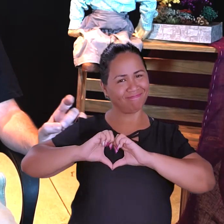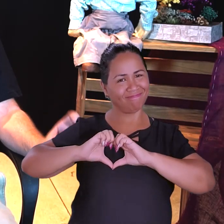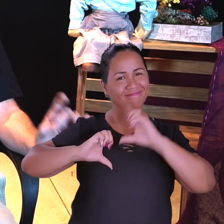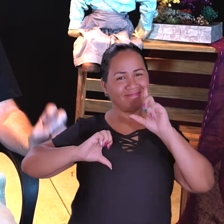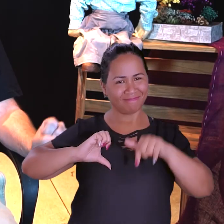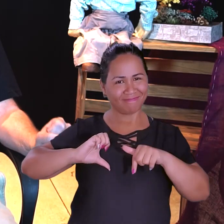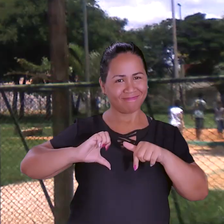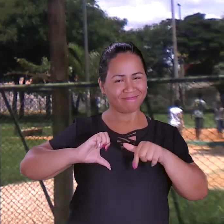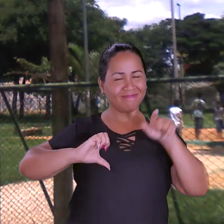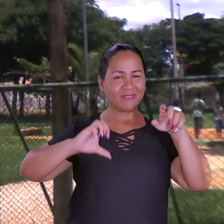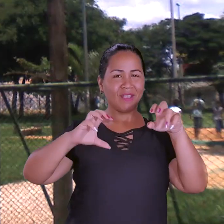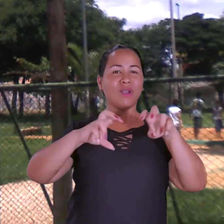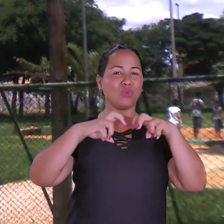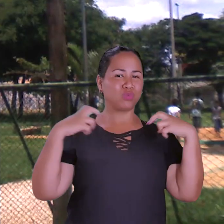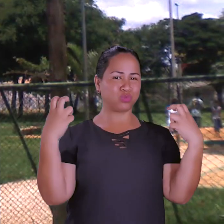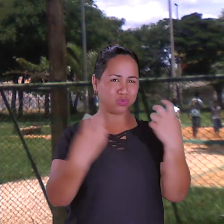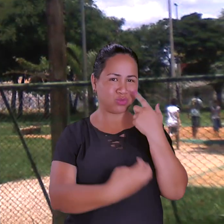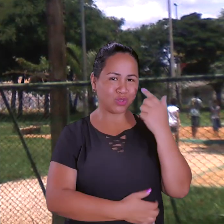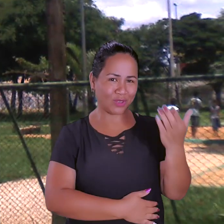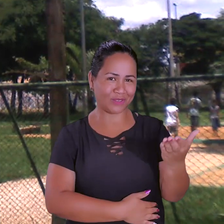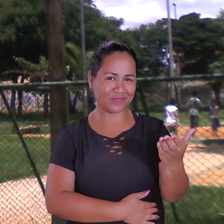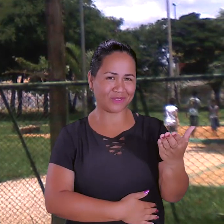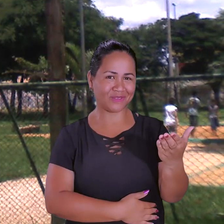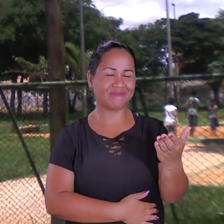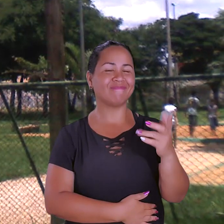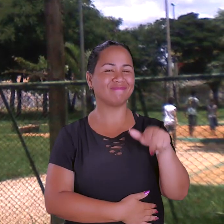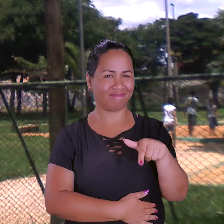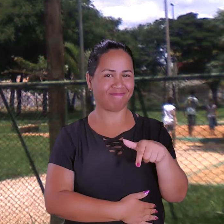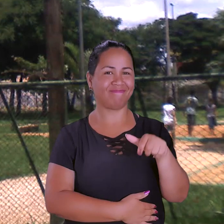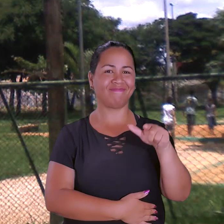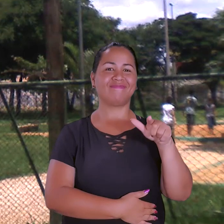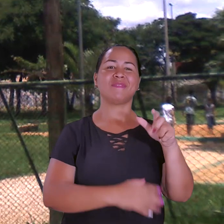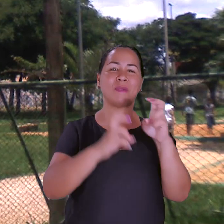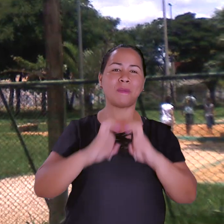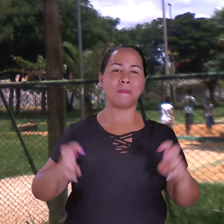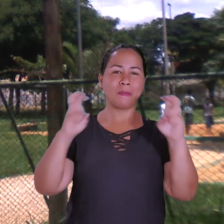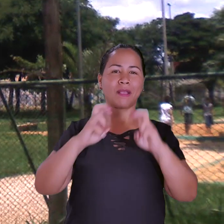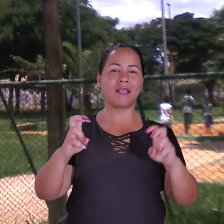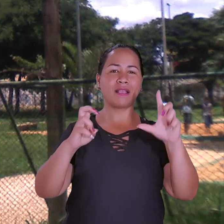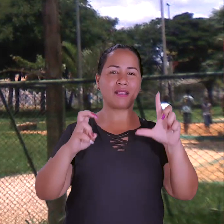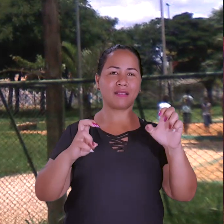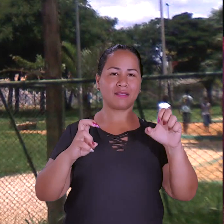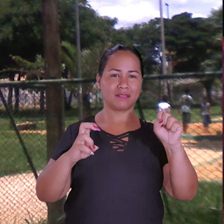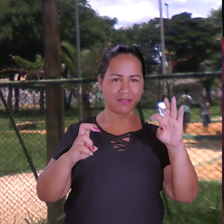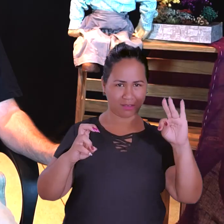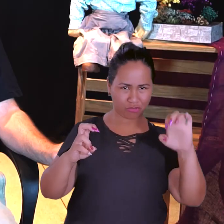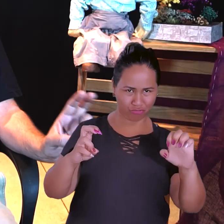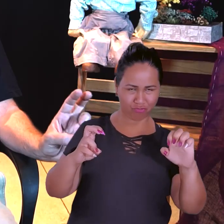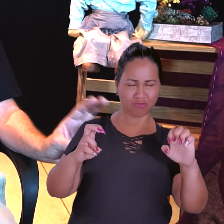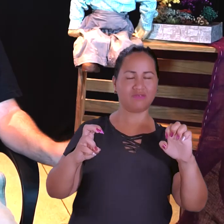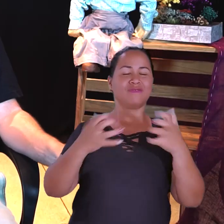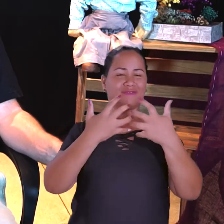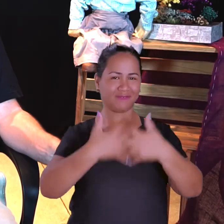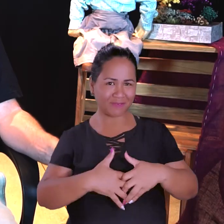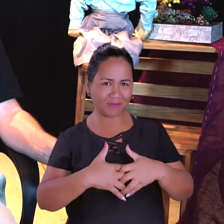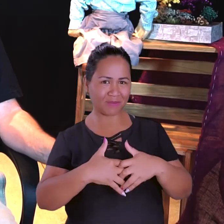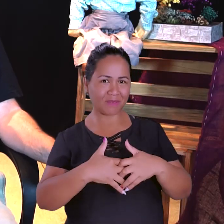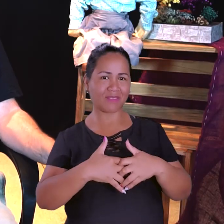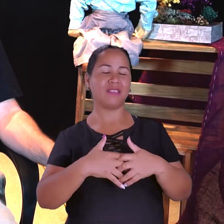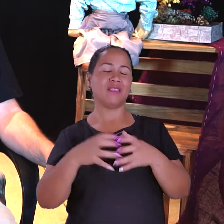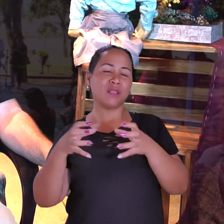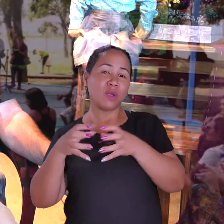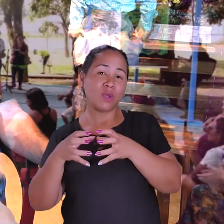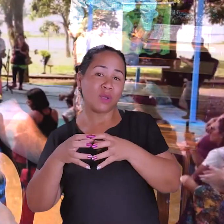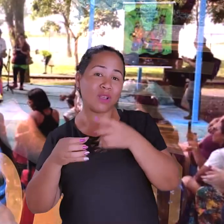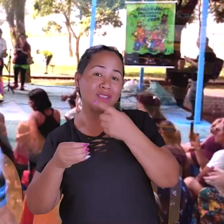Arena do Parque Infantil do Setor Leste, que surgiu em 2006, com a união de 3 companhias de teatro de bonecos aqui. Foi a Cidade dos